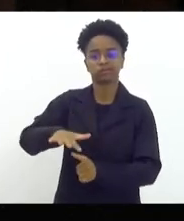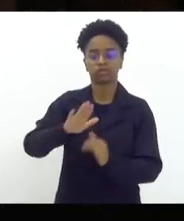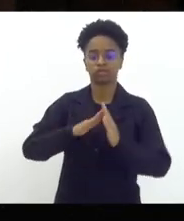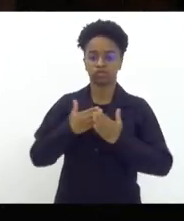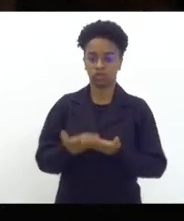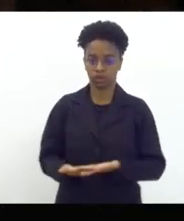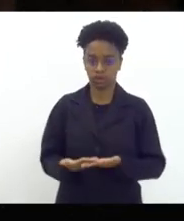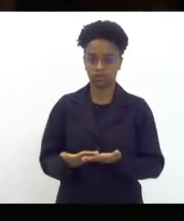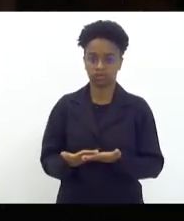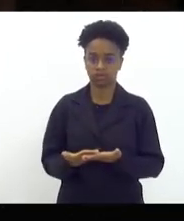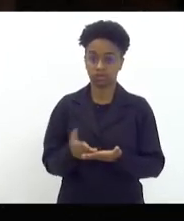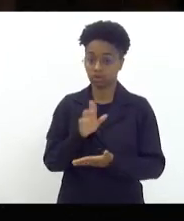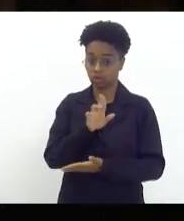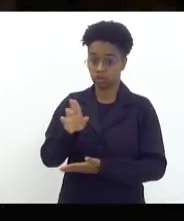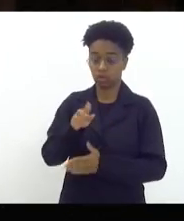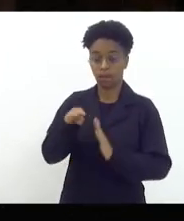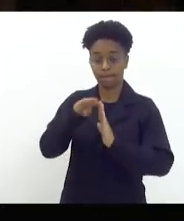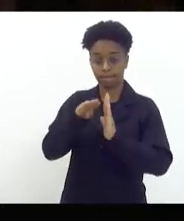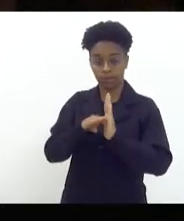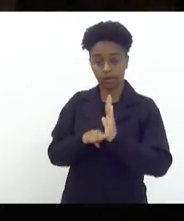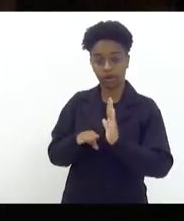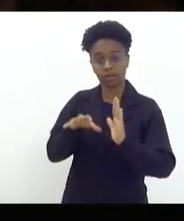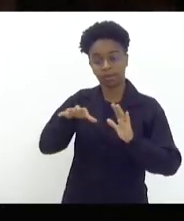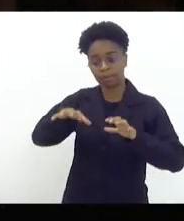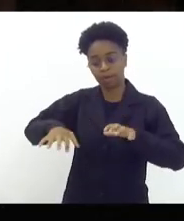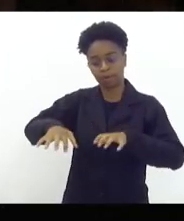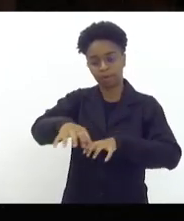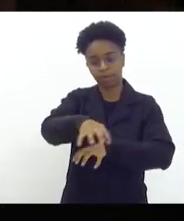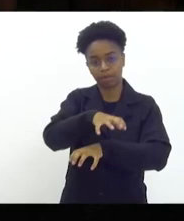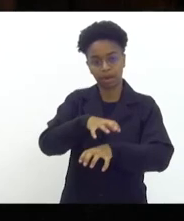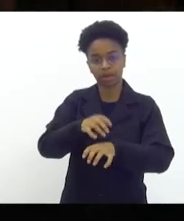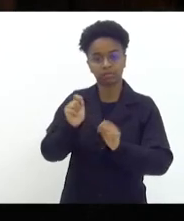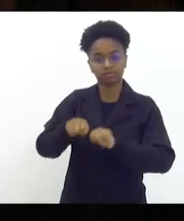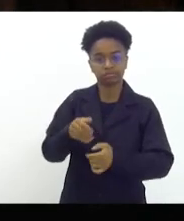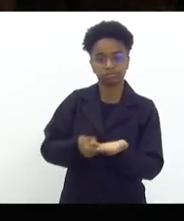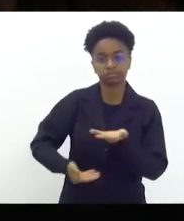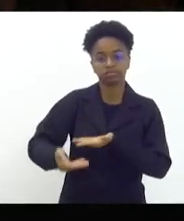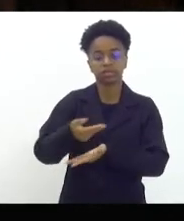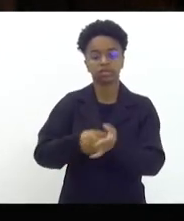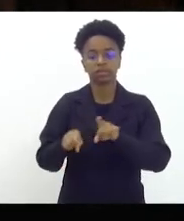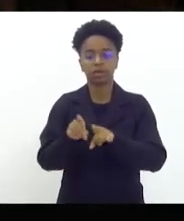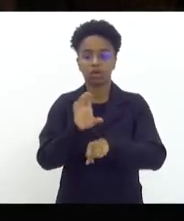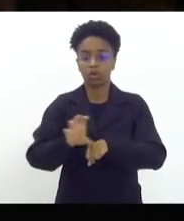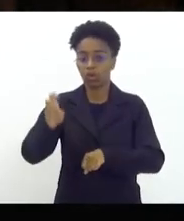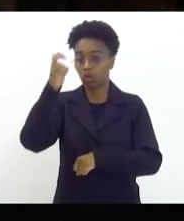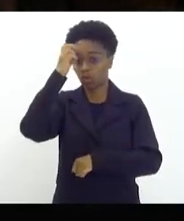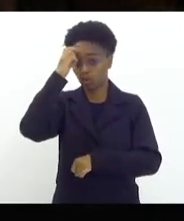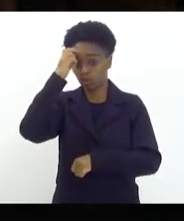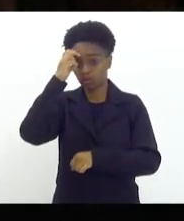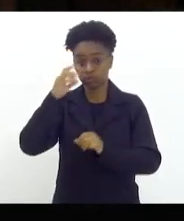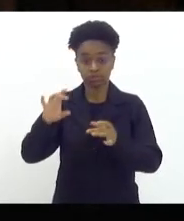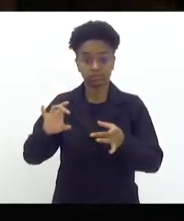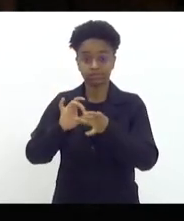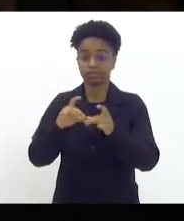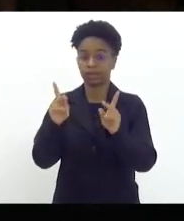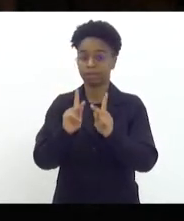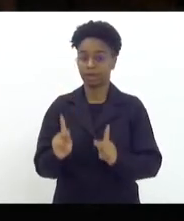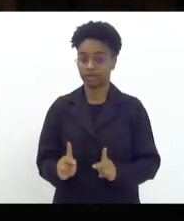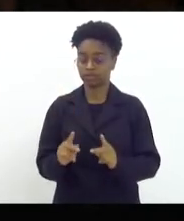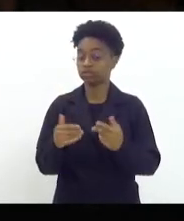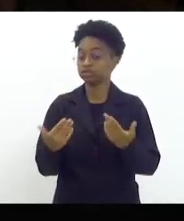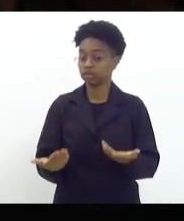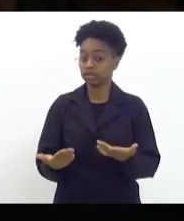chamado de programa de territórios de convivência e cultura de paz então